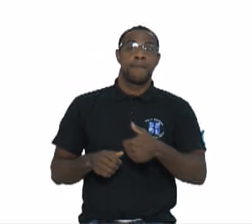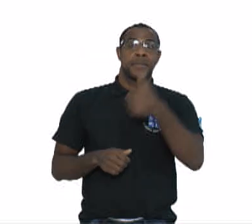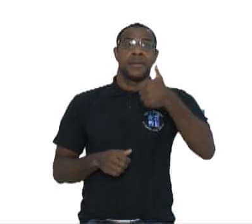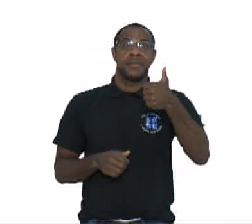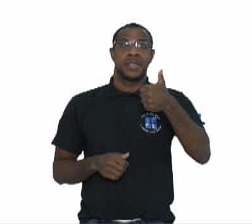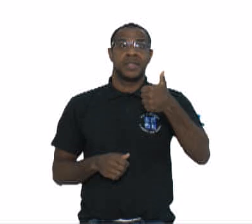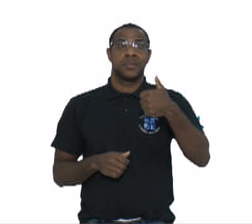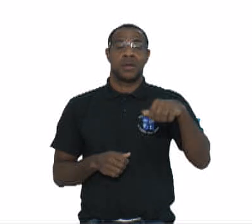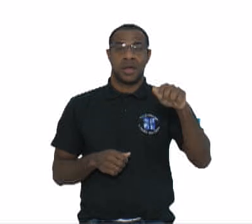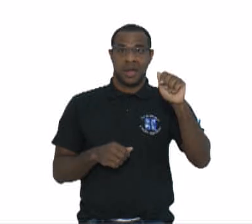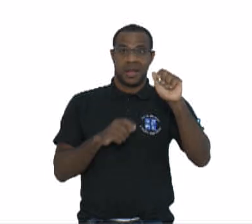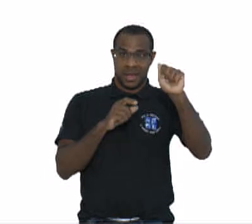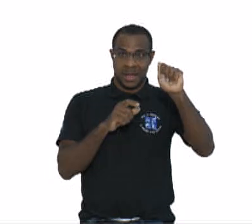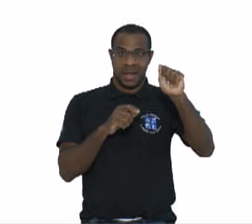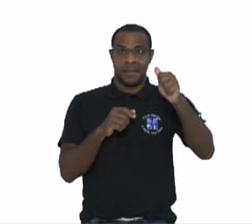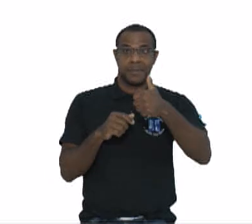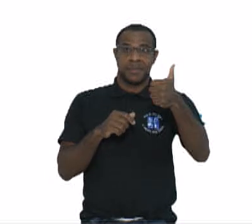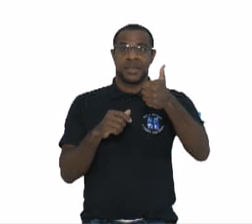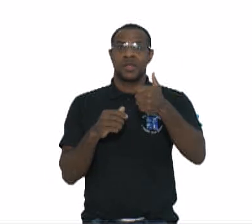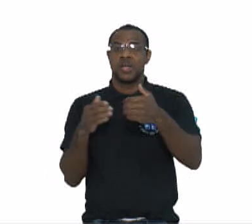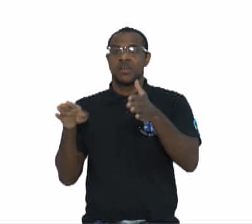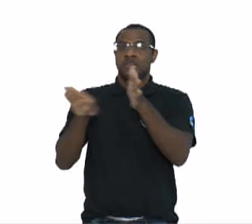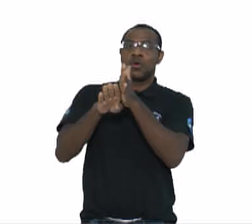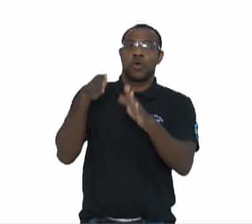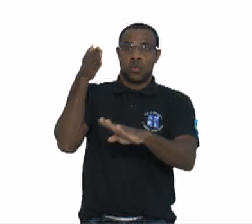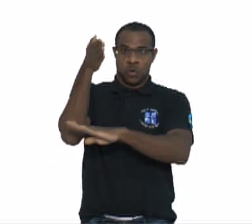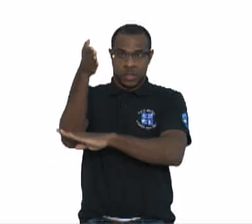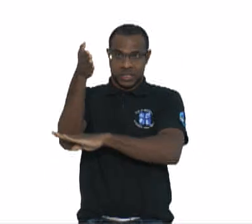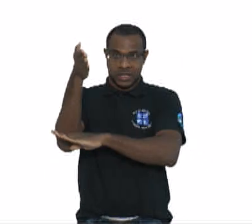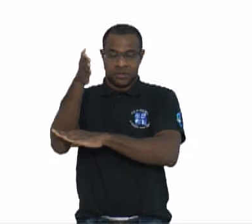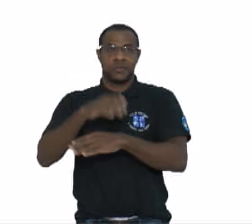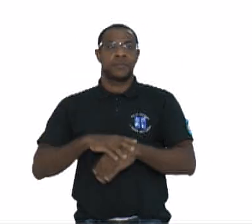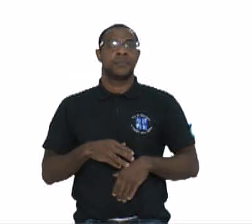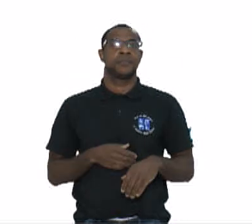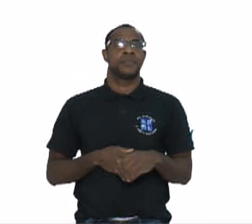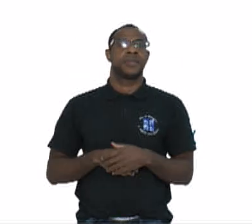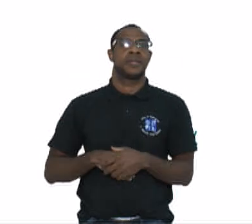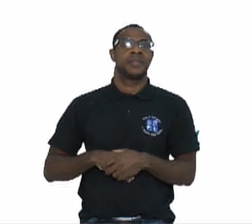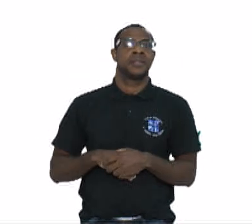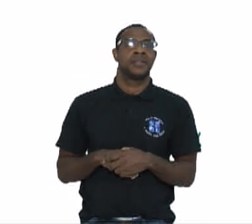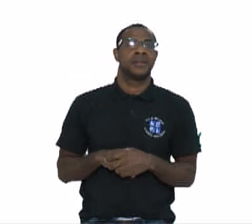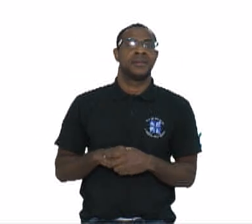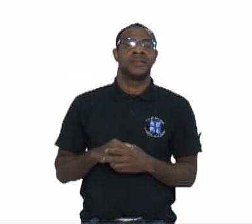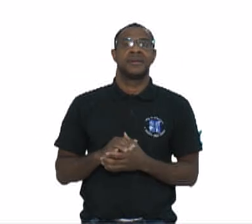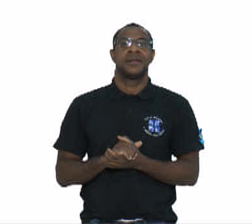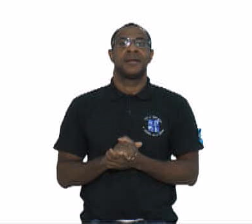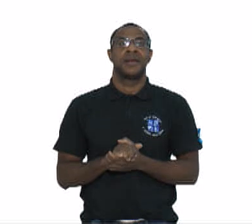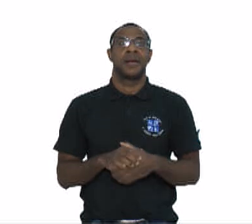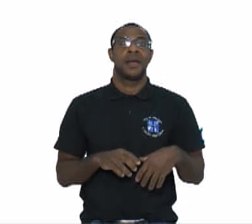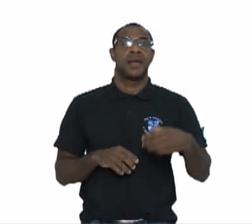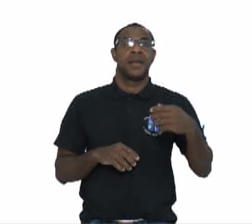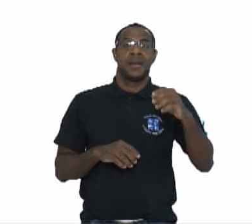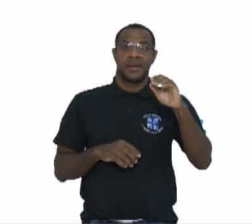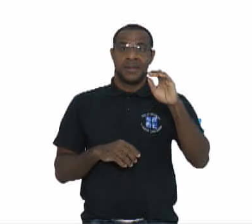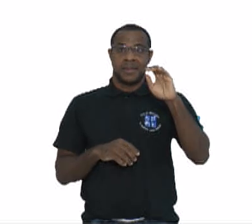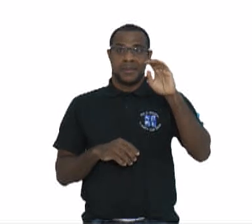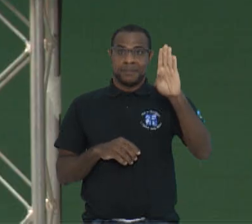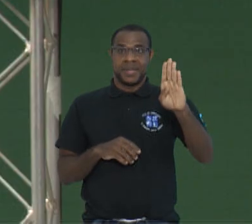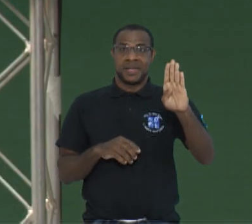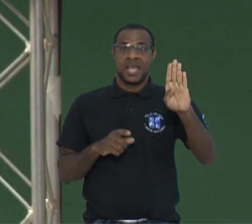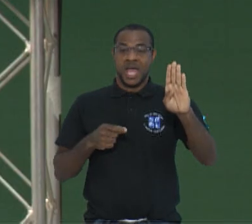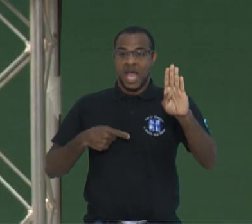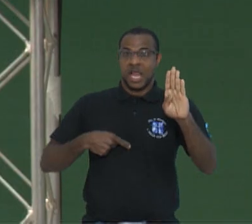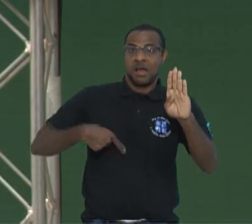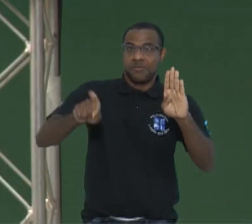primeiramente chegou no hotel da cidade. She went to Agios Solstice Beach. Ela foi para a